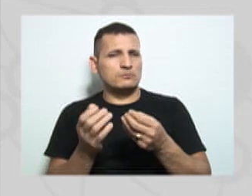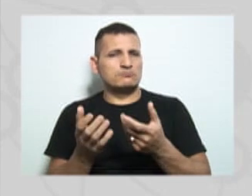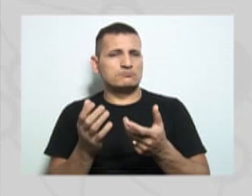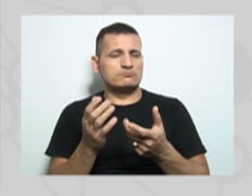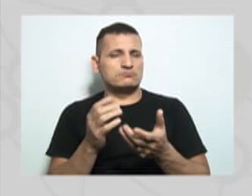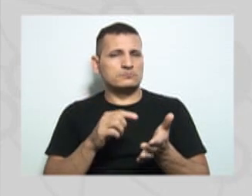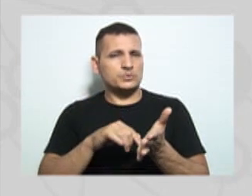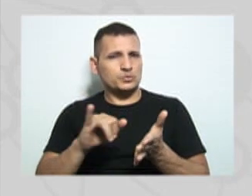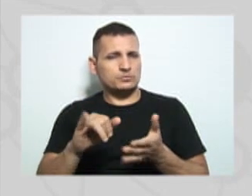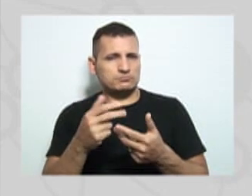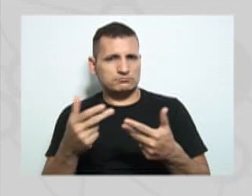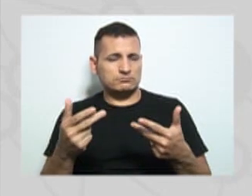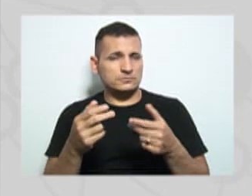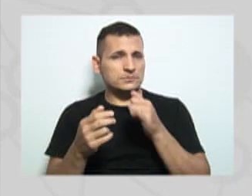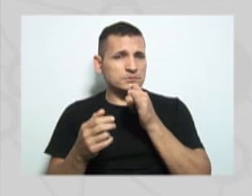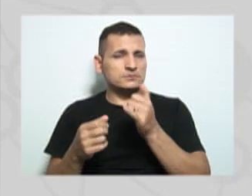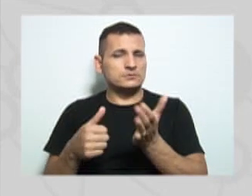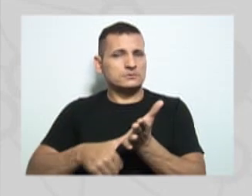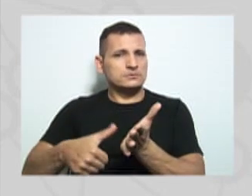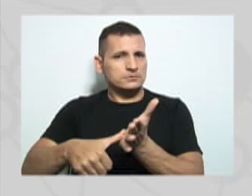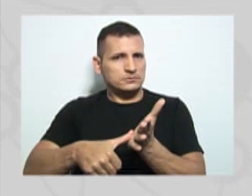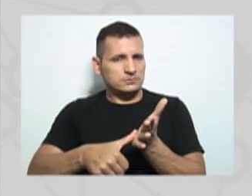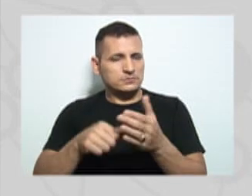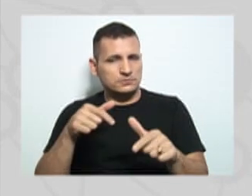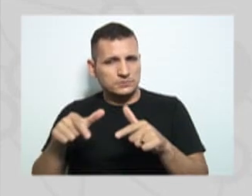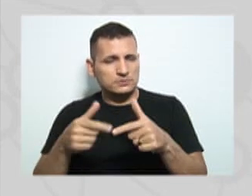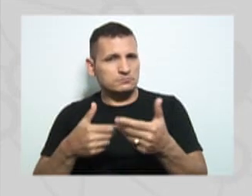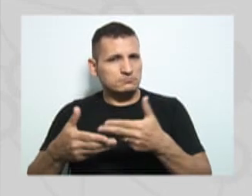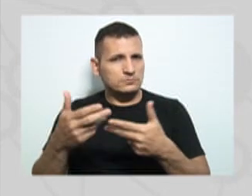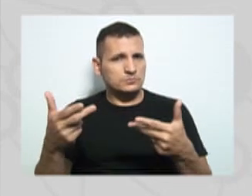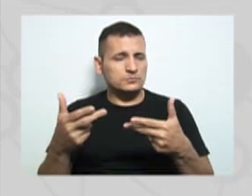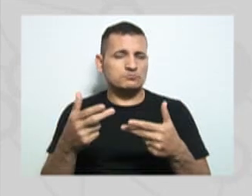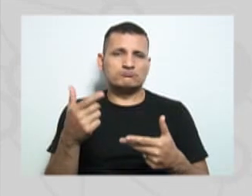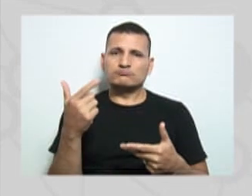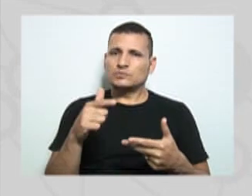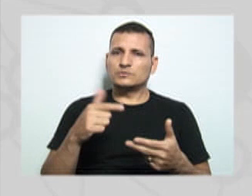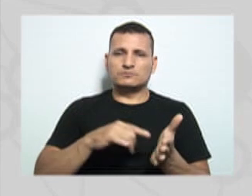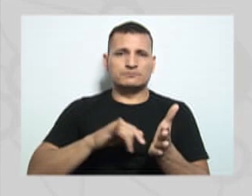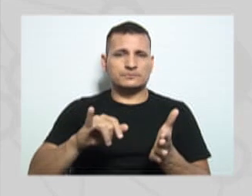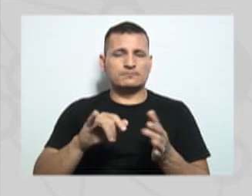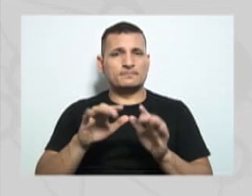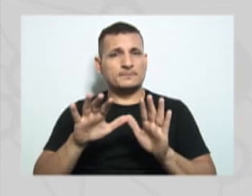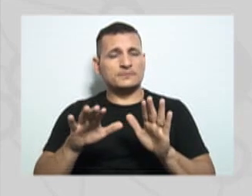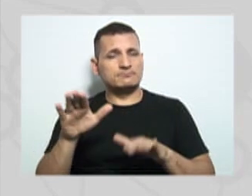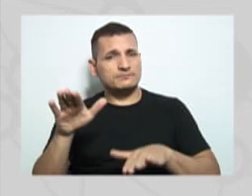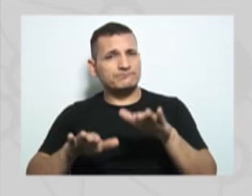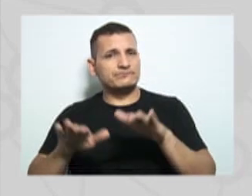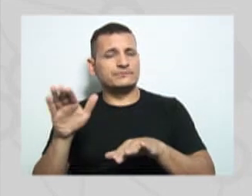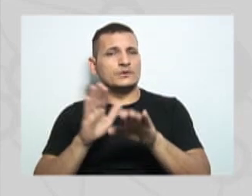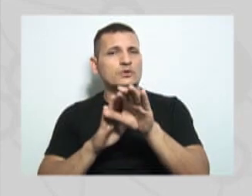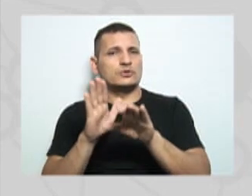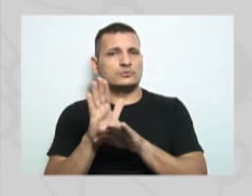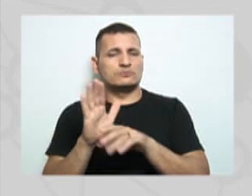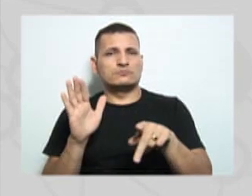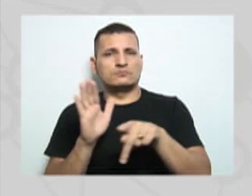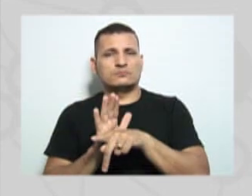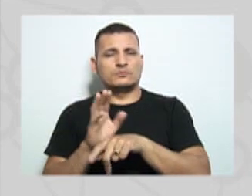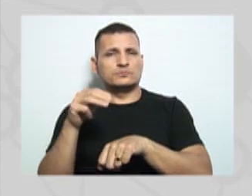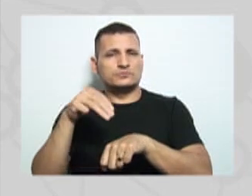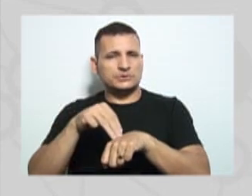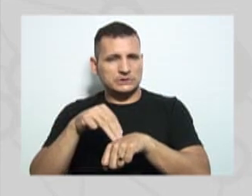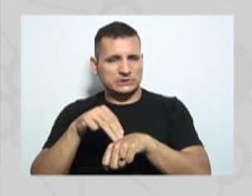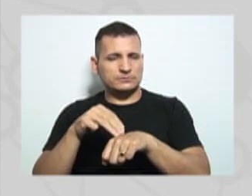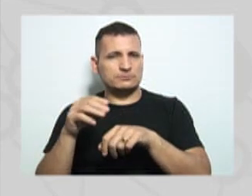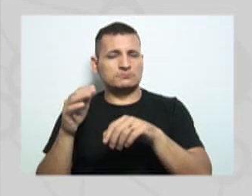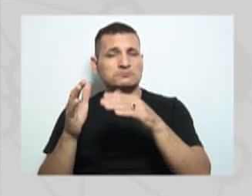ato cooperativo não tem incidência, mas pode ser que muitas vezes no Código Tributário Municipal venha falando que